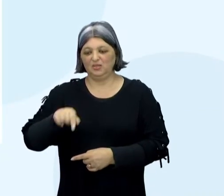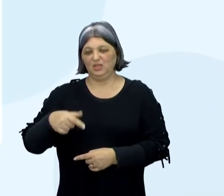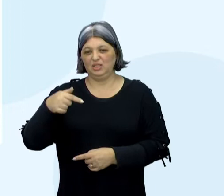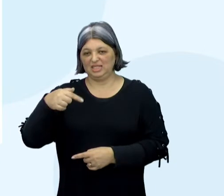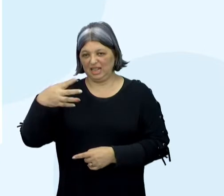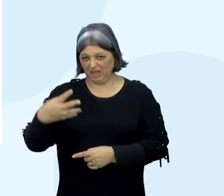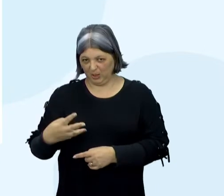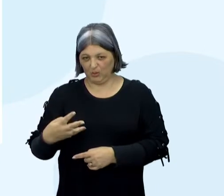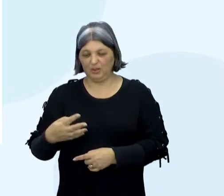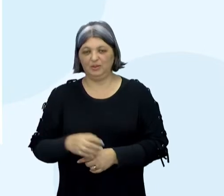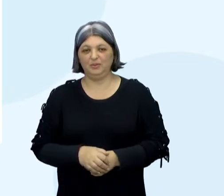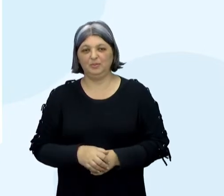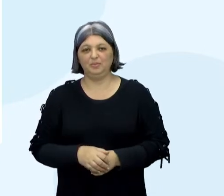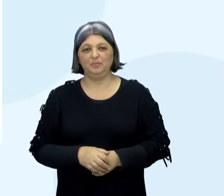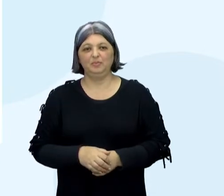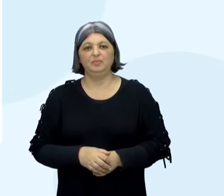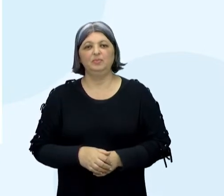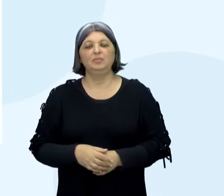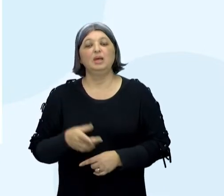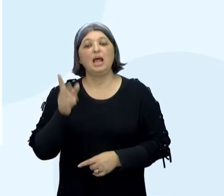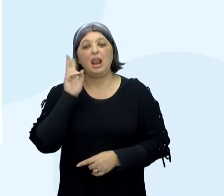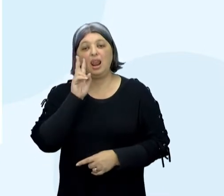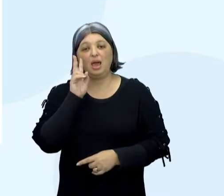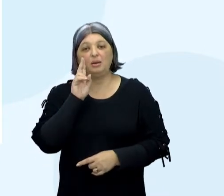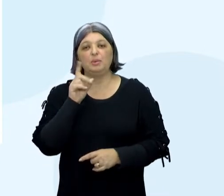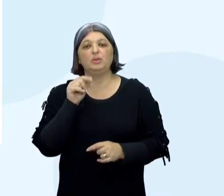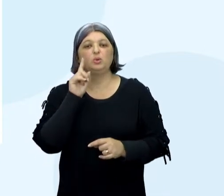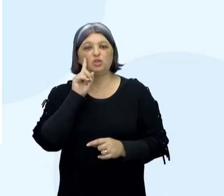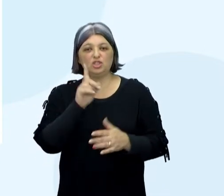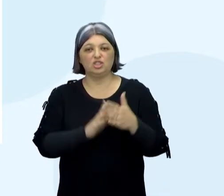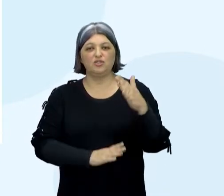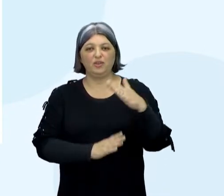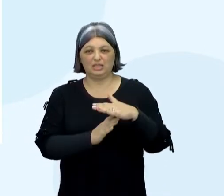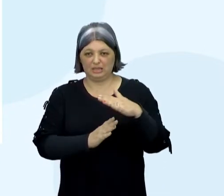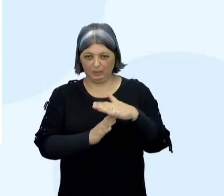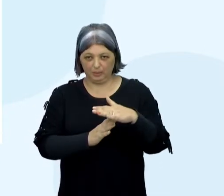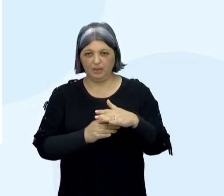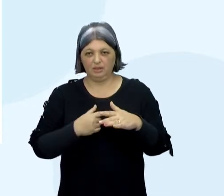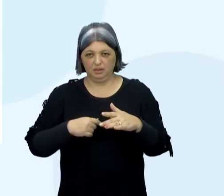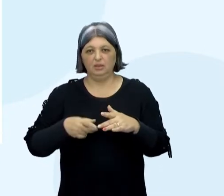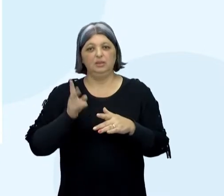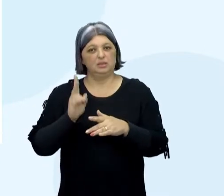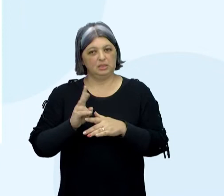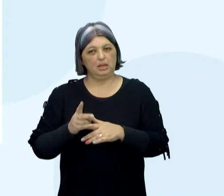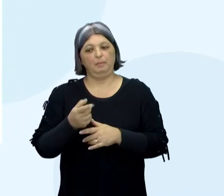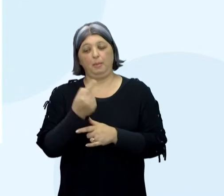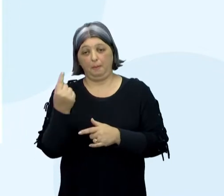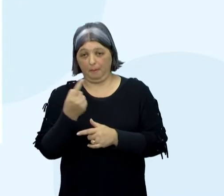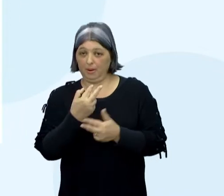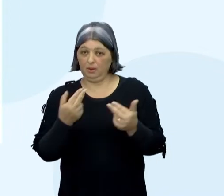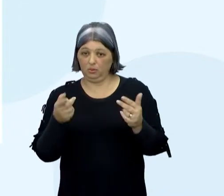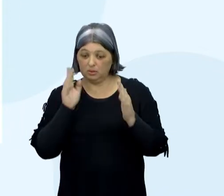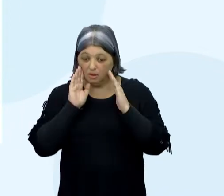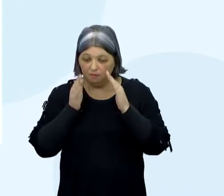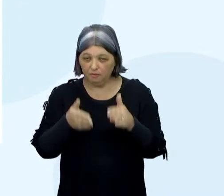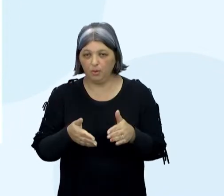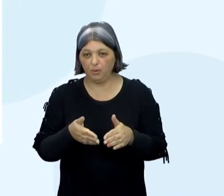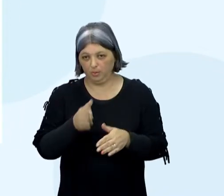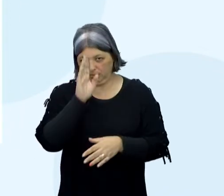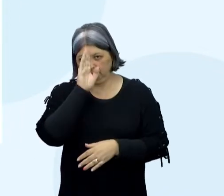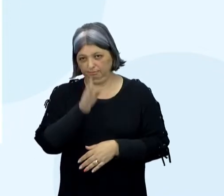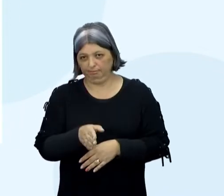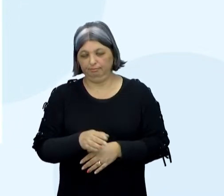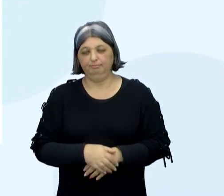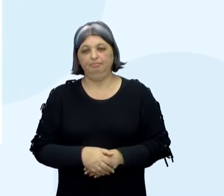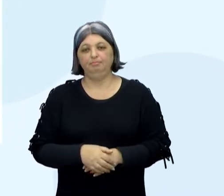714,74, lembrando que o valor e a data de vencimento é sempre os primeiros que a gente olha aí. Então,